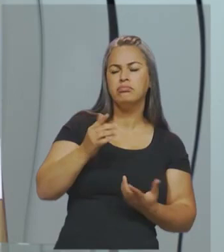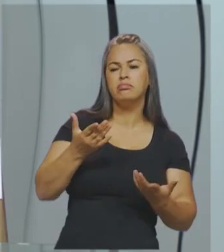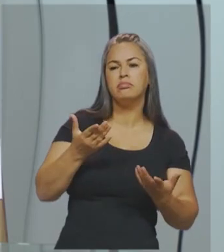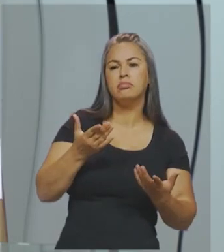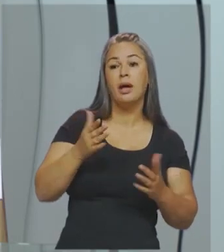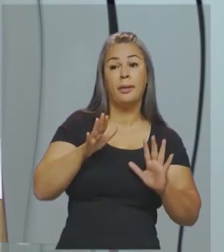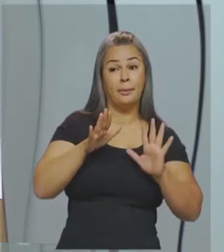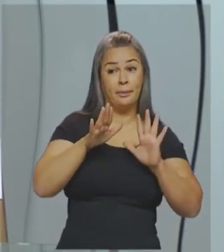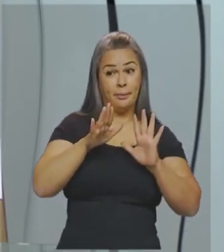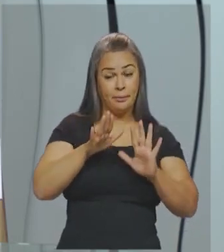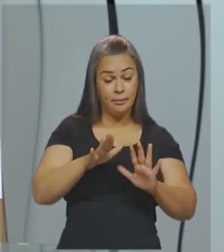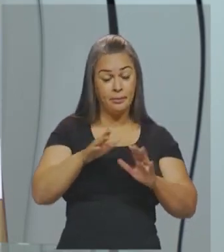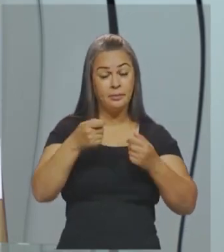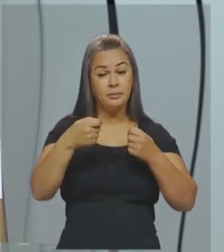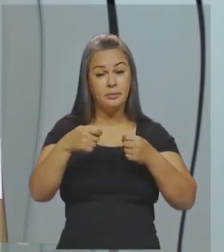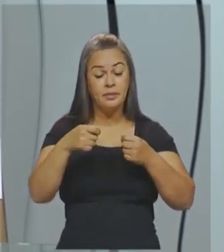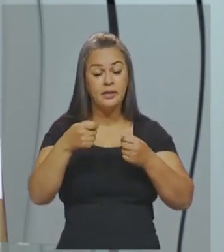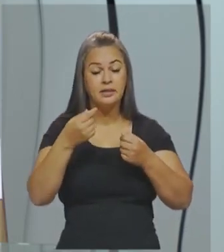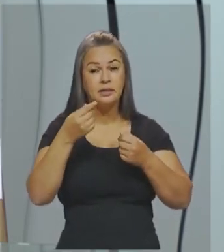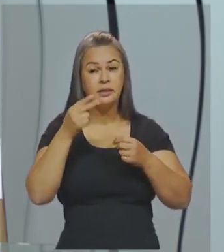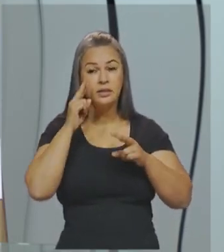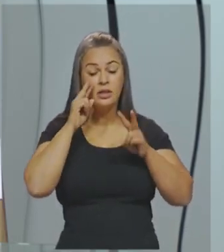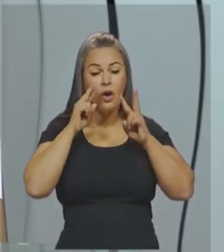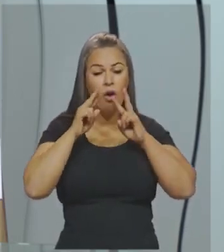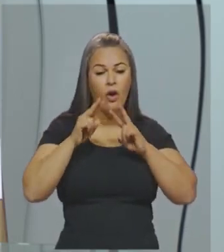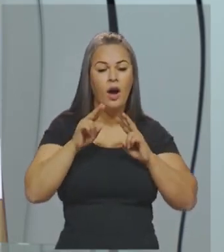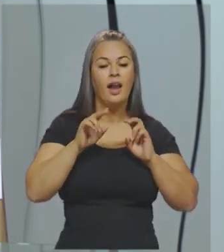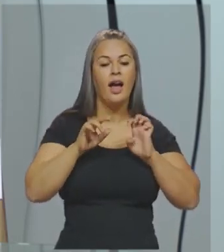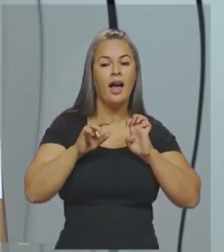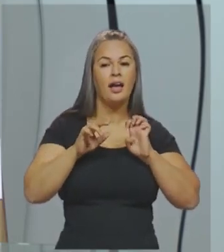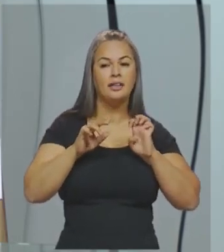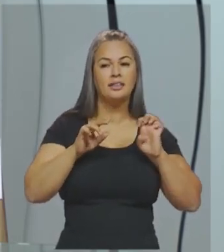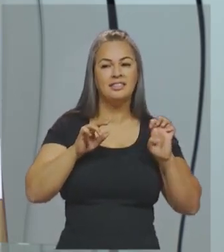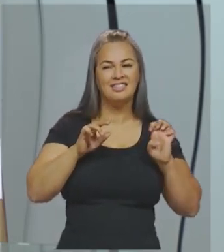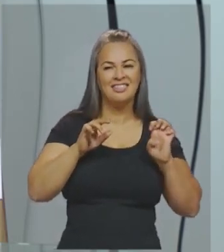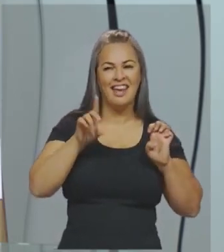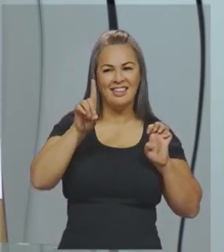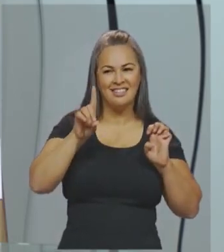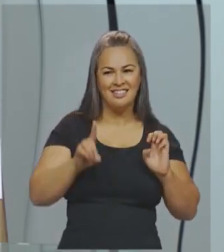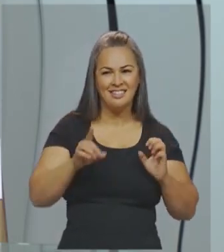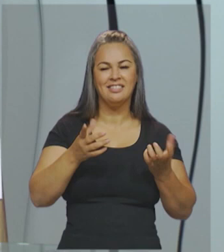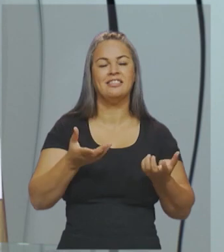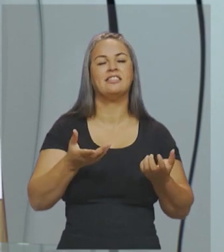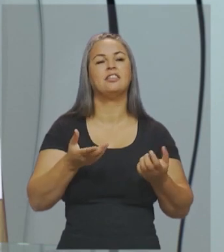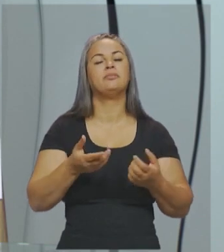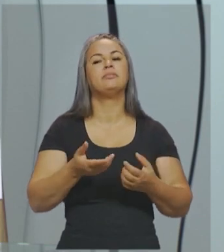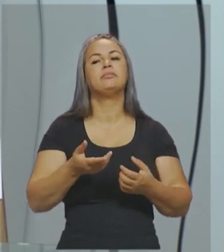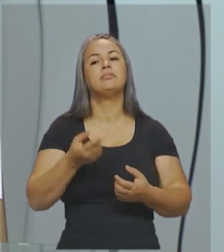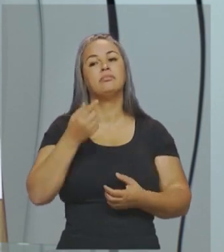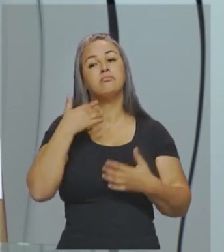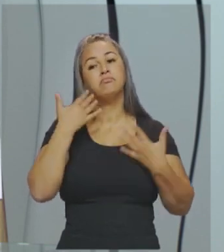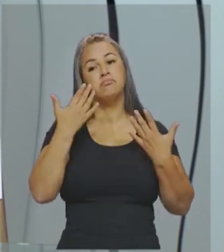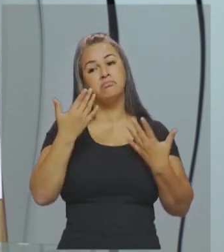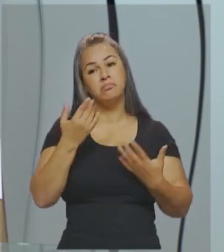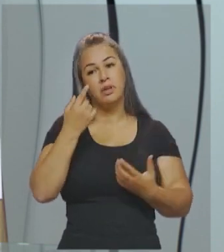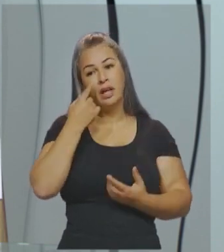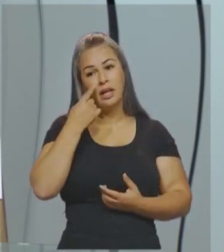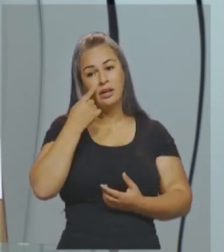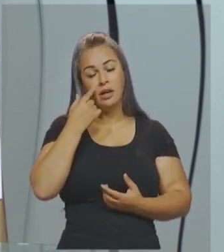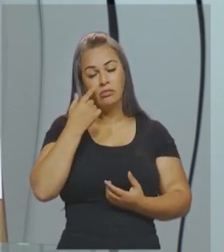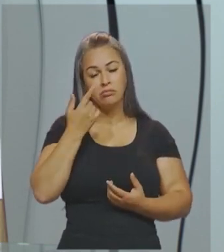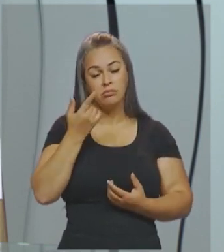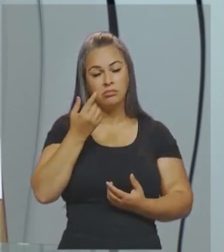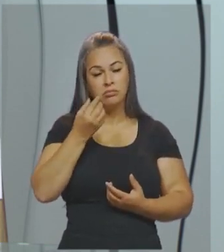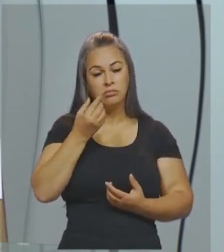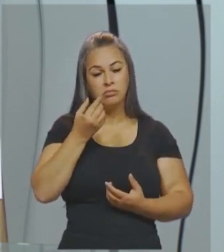sempre, né, a leitura nossa, sempre da esquerda para a direita, a gente fazendo essa comparação. Então, a unidade aqui, ó, o que é a parte inteira, são iguais.